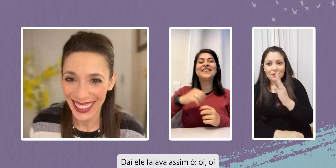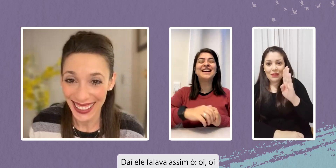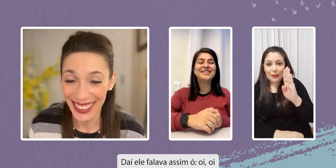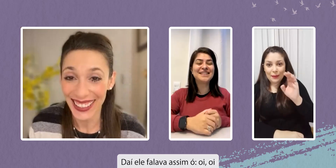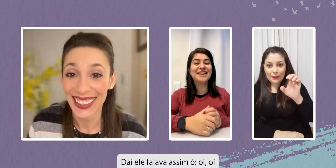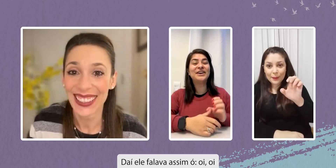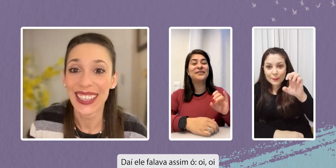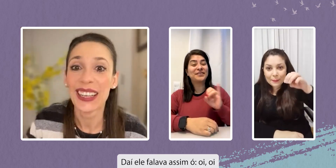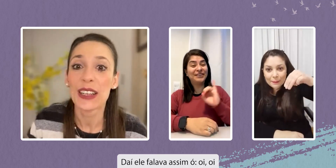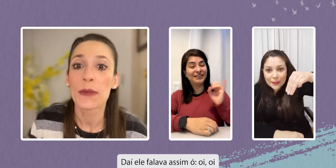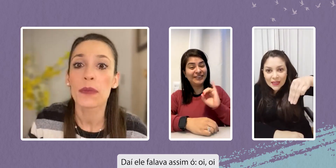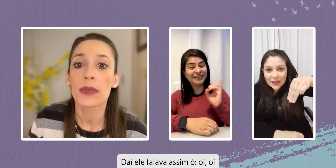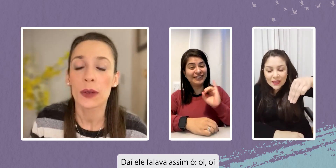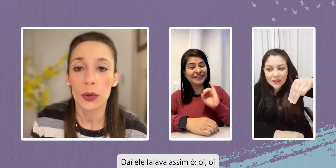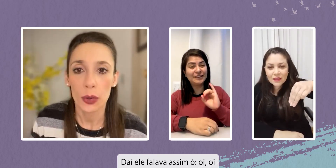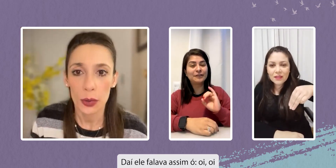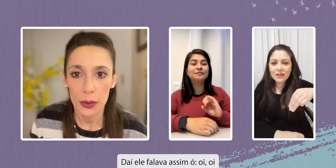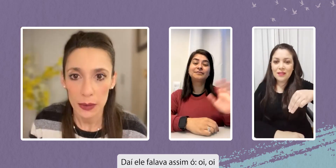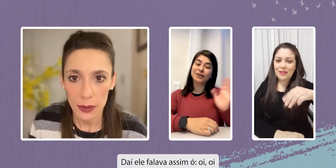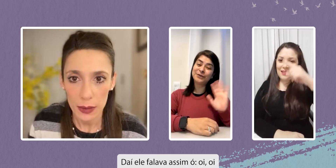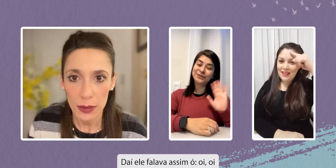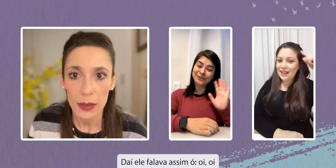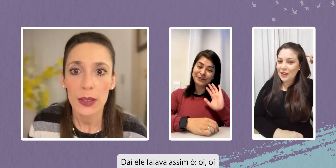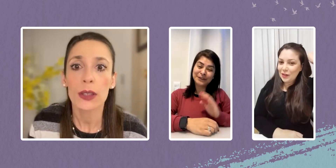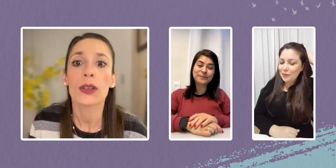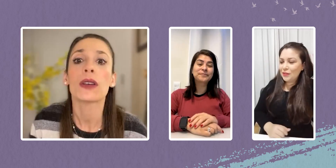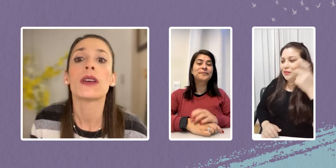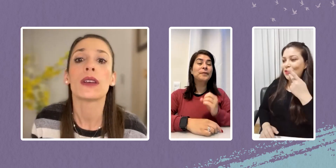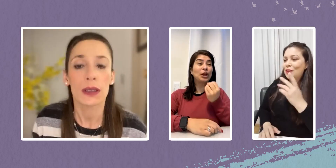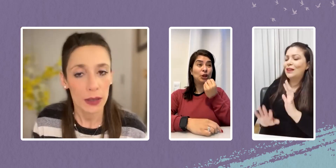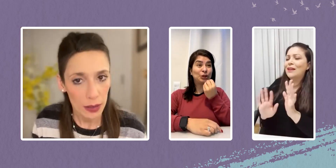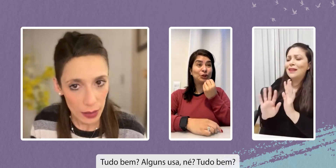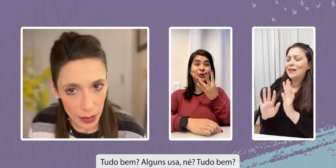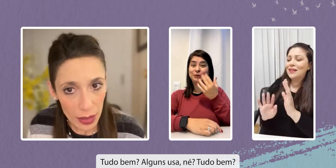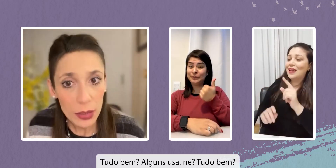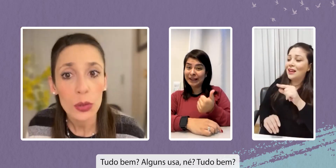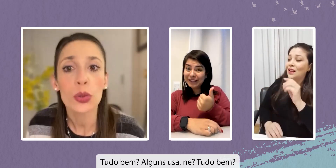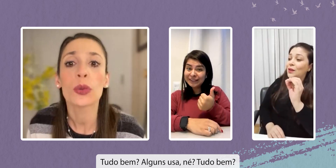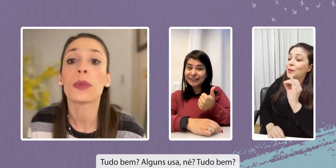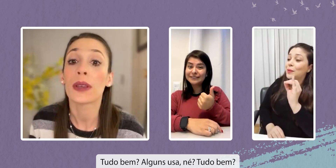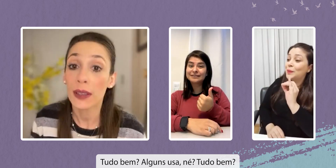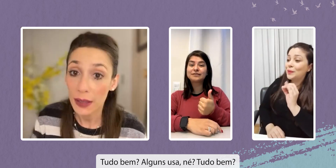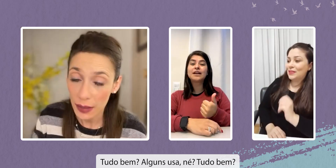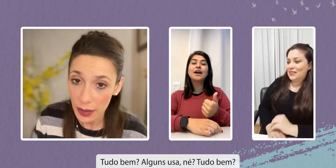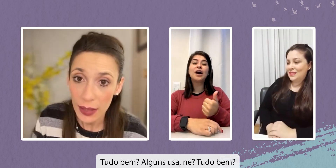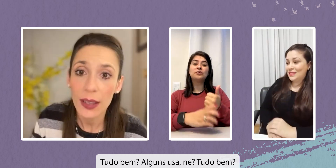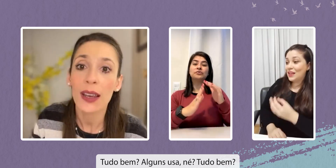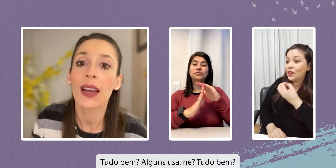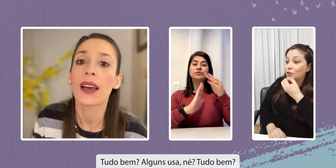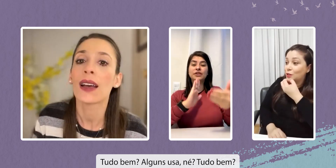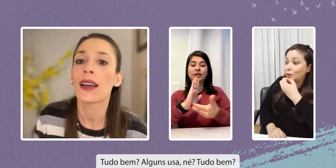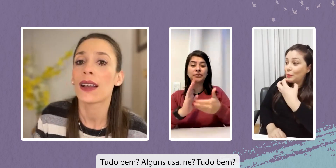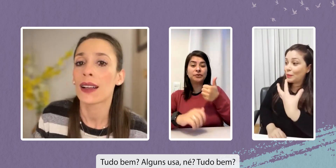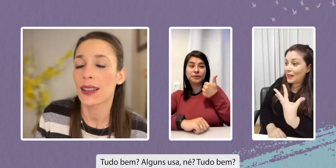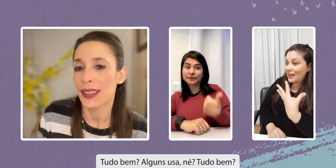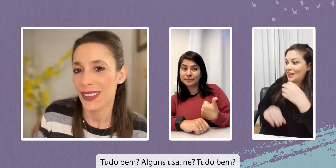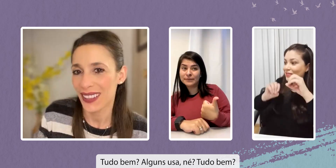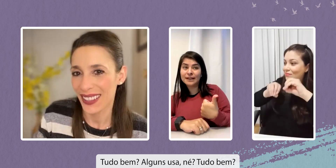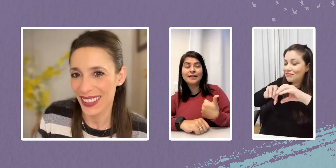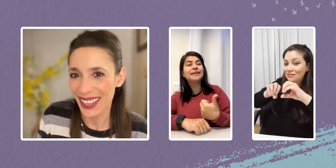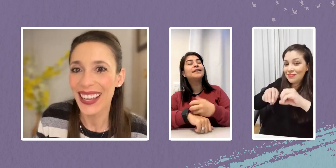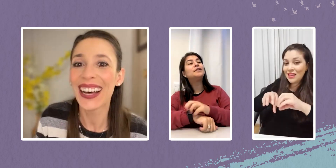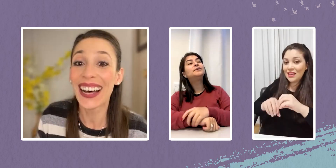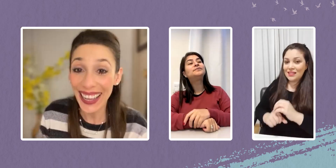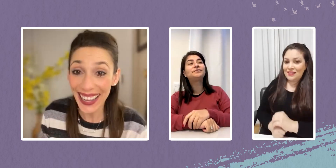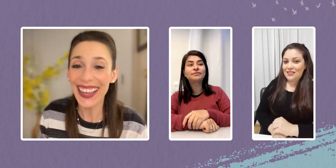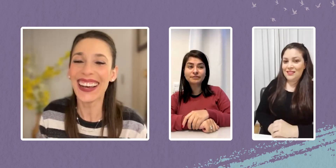Aí ele falava assim, não, oi, oi, tudo bem? Alguns usam, né, tudo